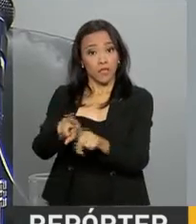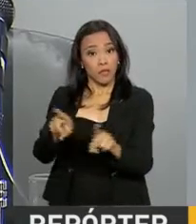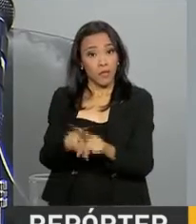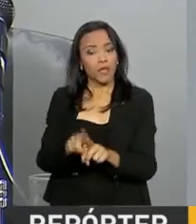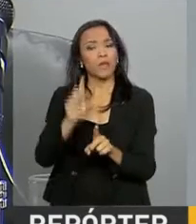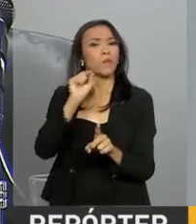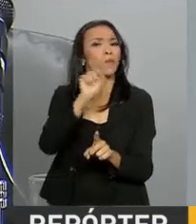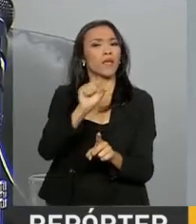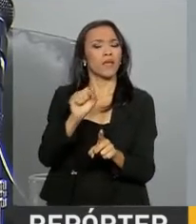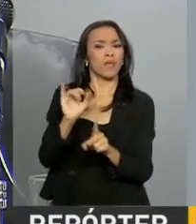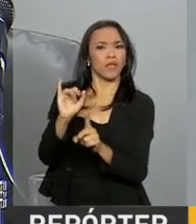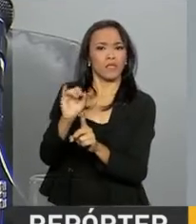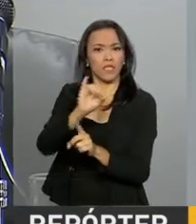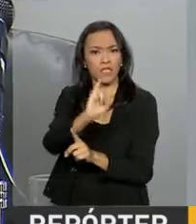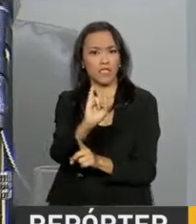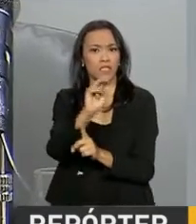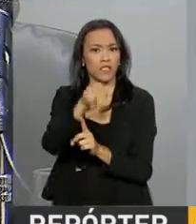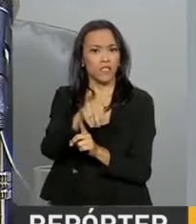indicadores de confiança